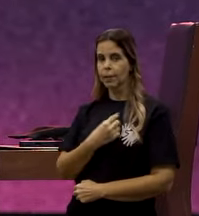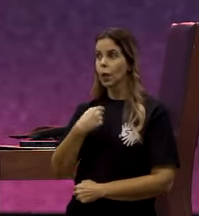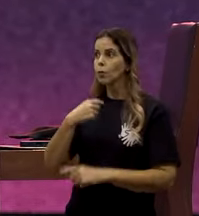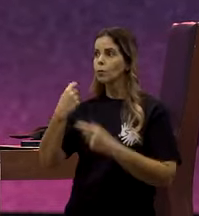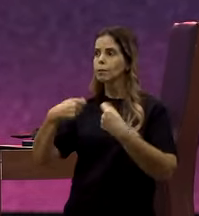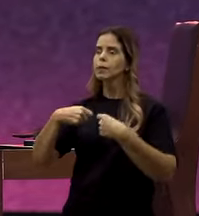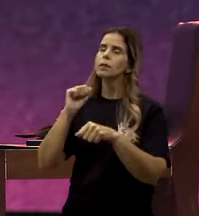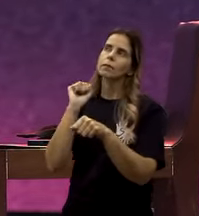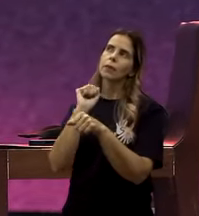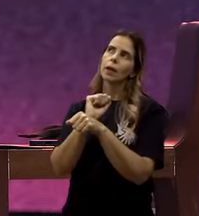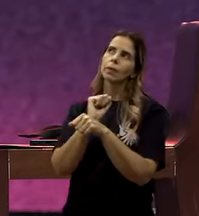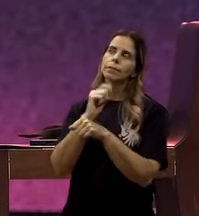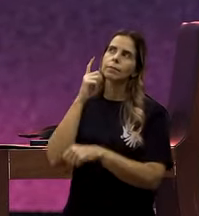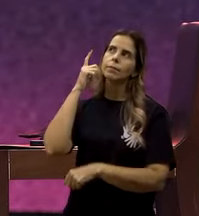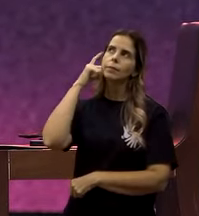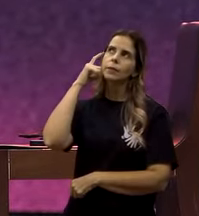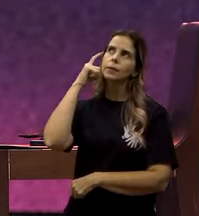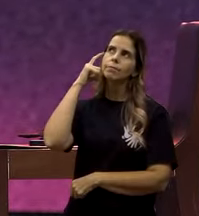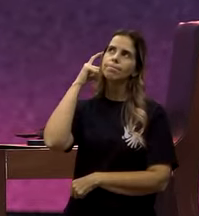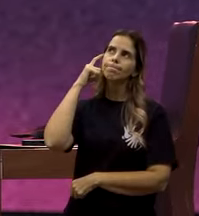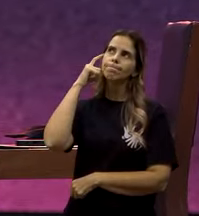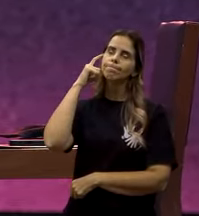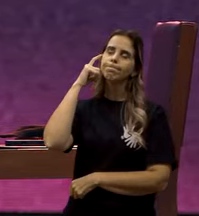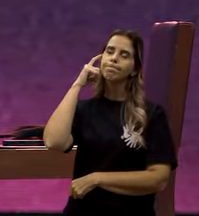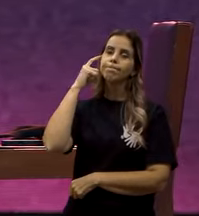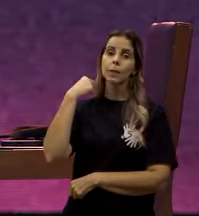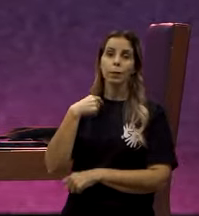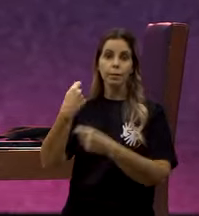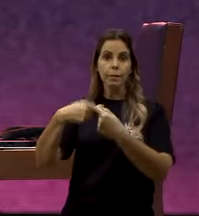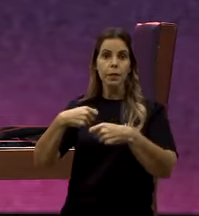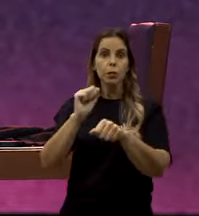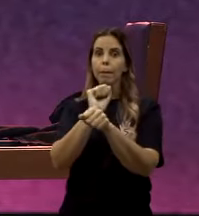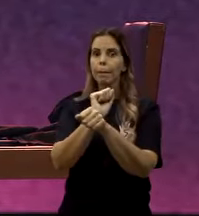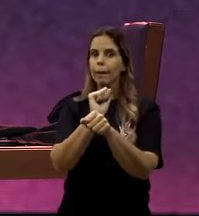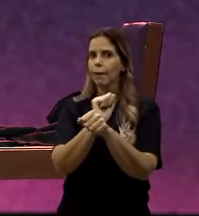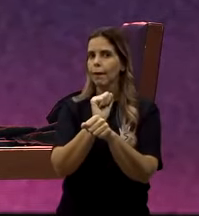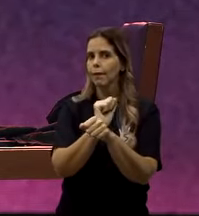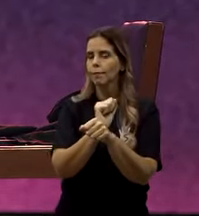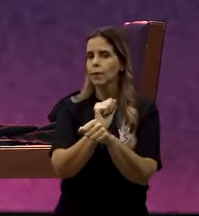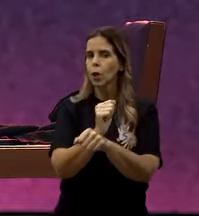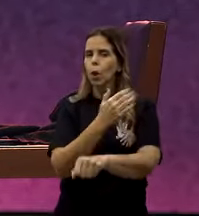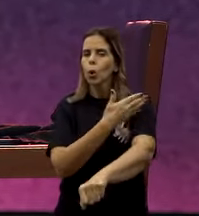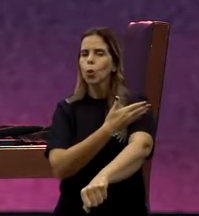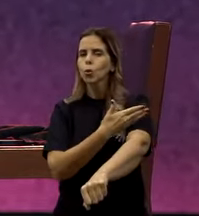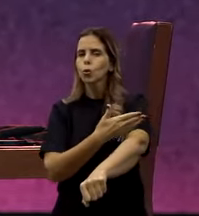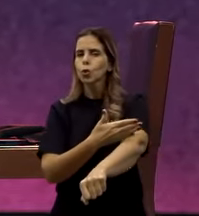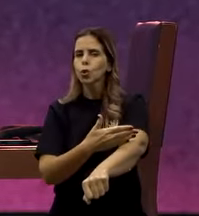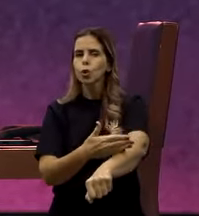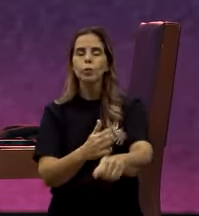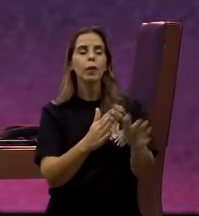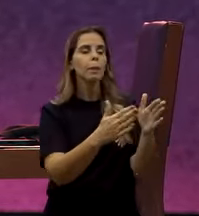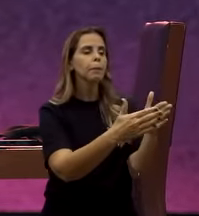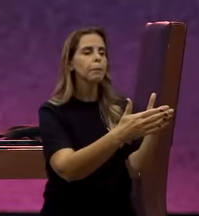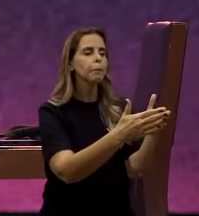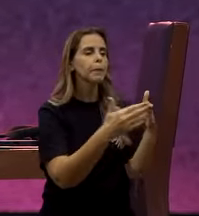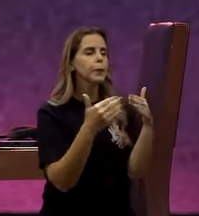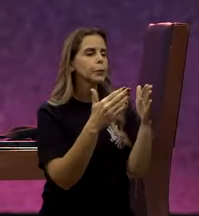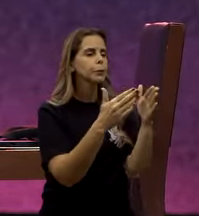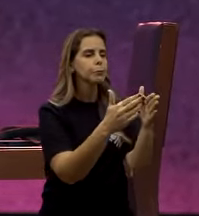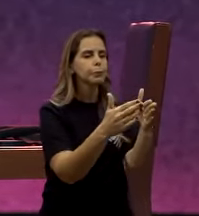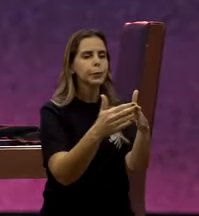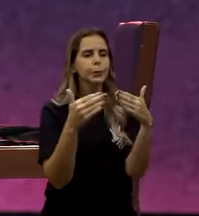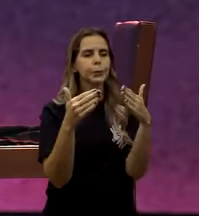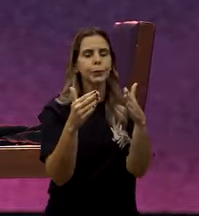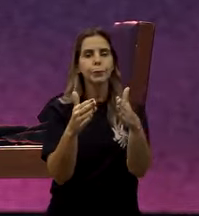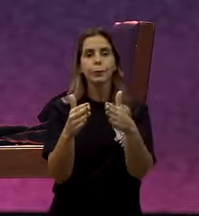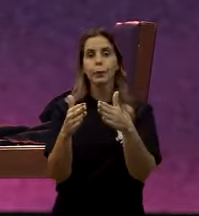parar vamos lá bem diga eu preciso parar com essa mania de pedir aos outros para me